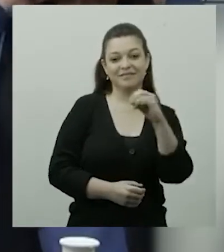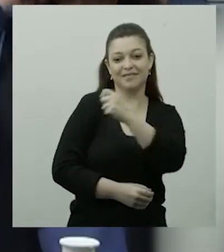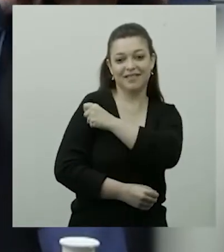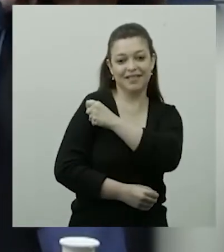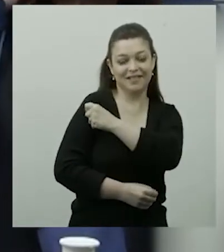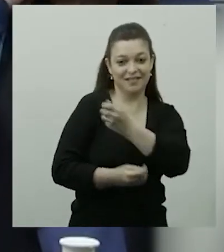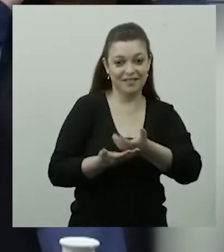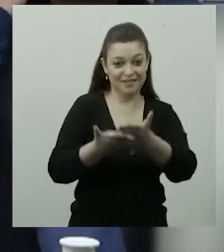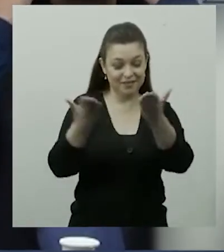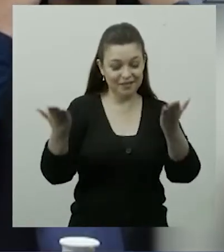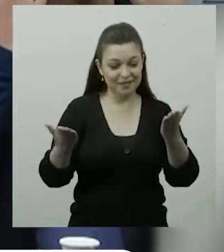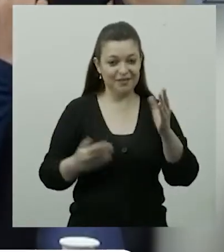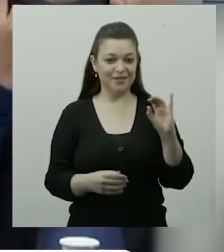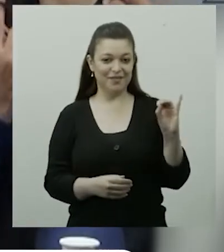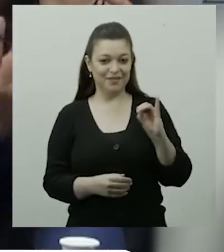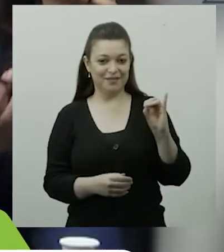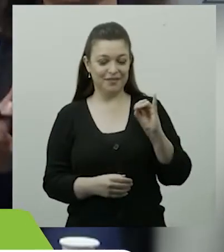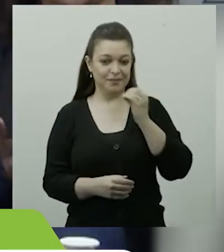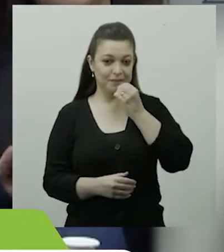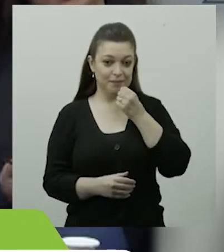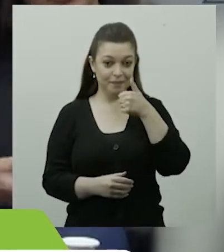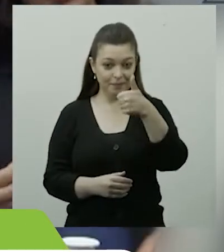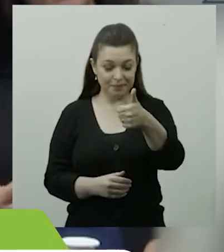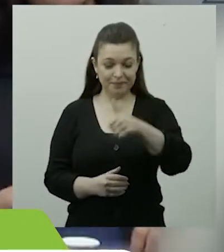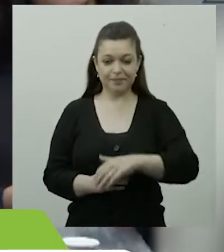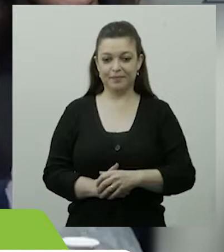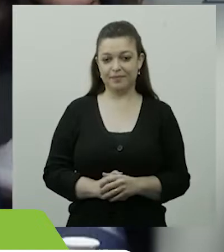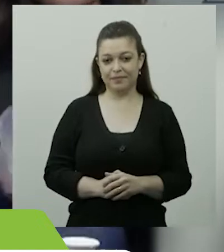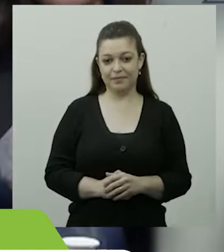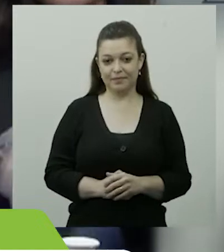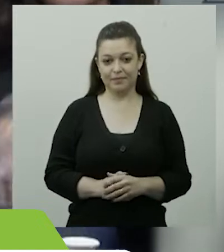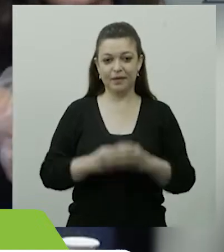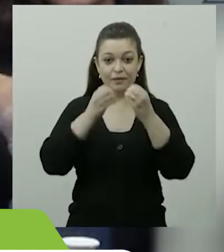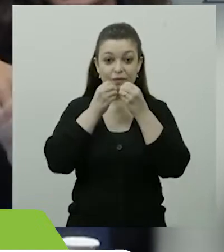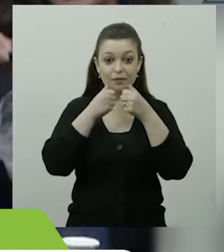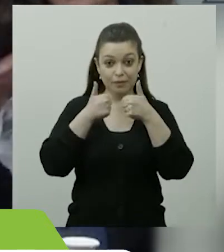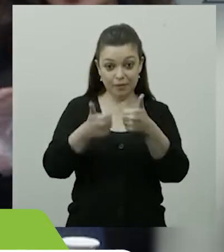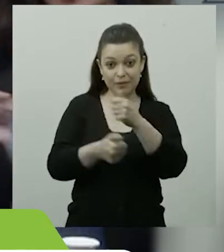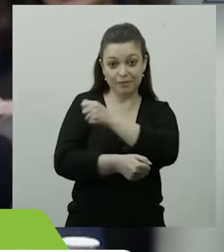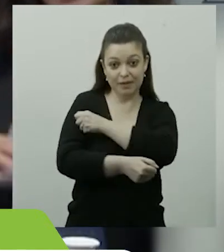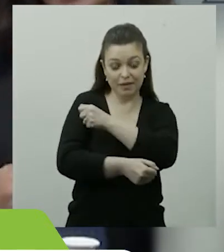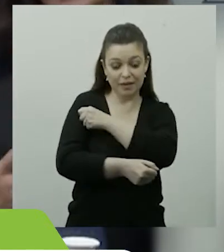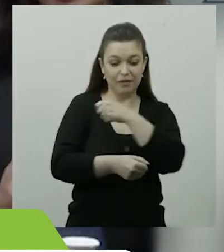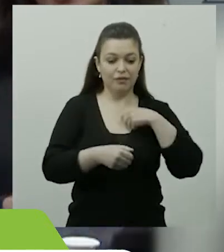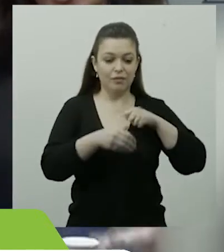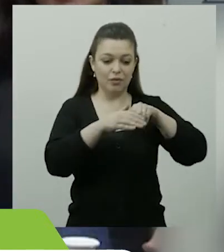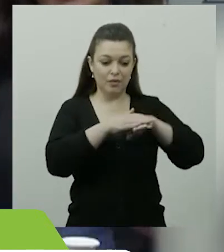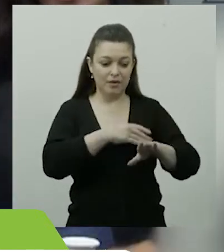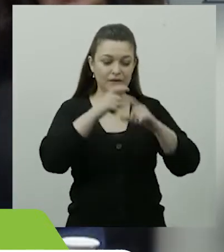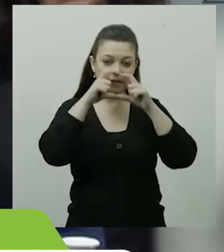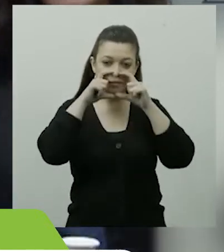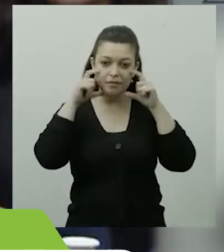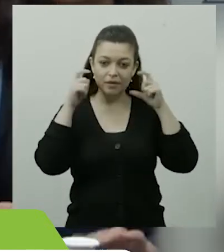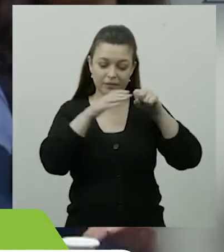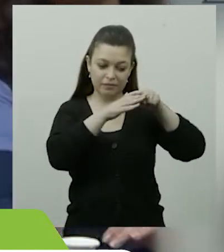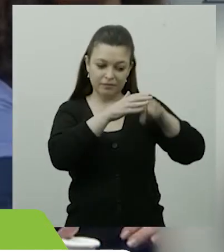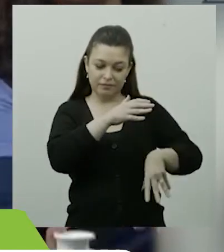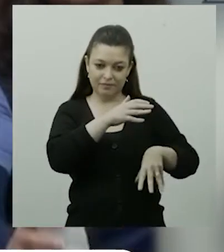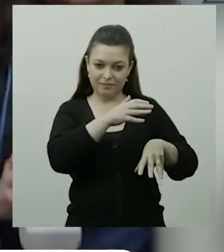estudantes. Olá, tudo bem com vocês? Tudo bem por aí? Tirando a máscara, essa vai para